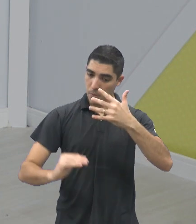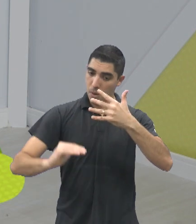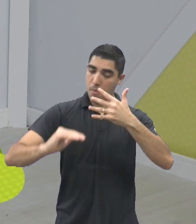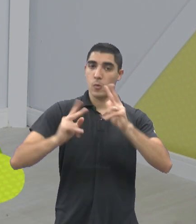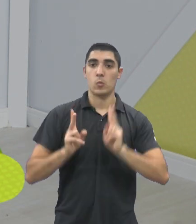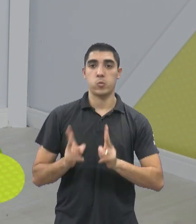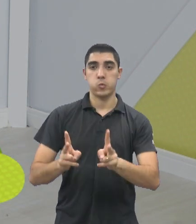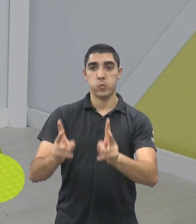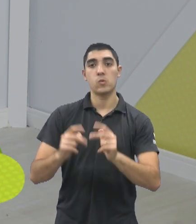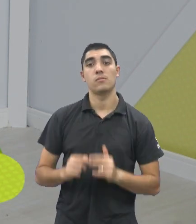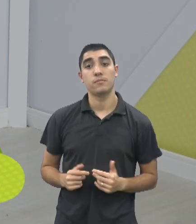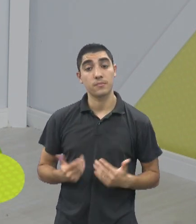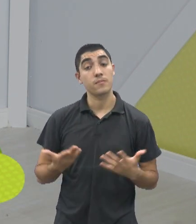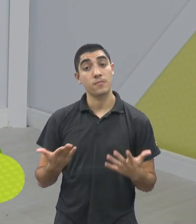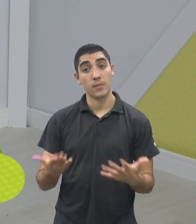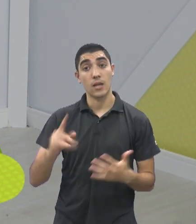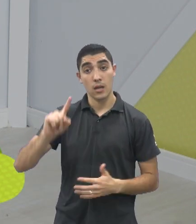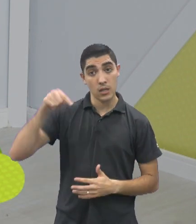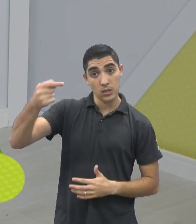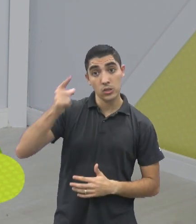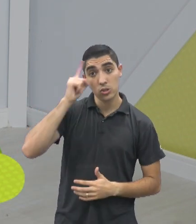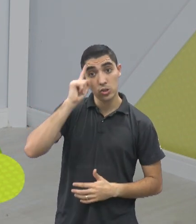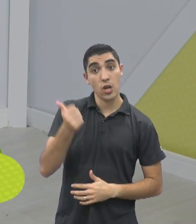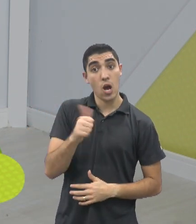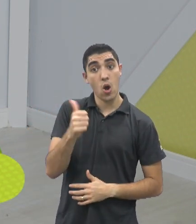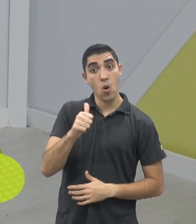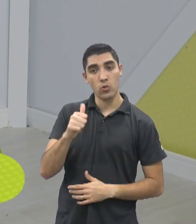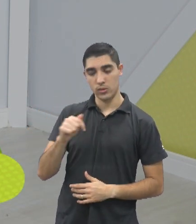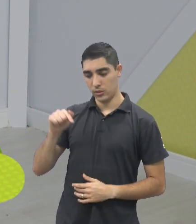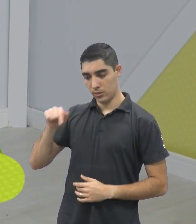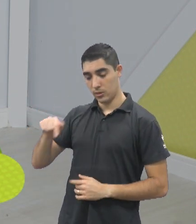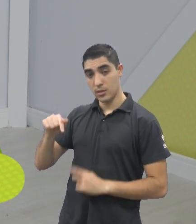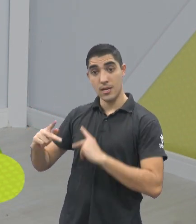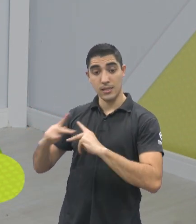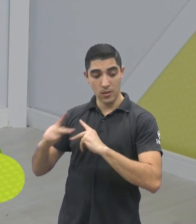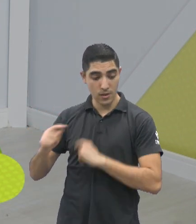jogo do São José, dia 11, justamente contra o Brasília, pedreira para a equipe do São José.